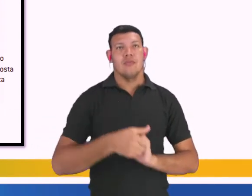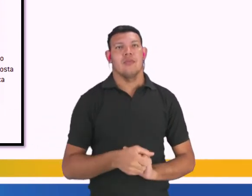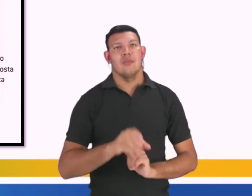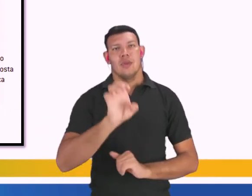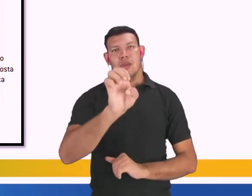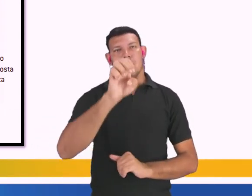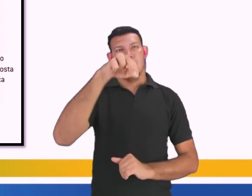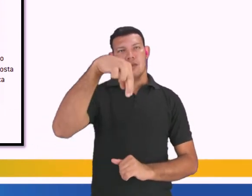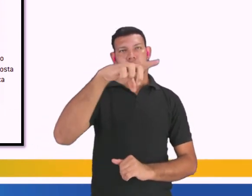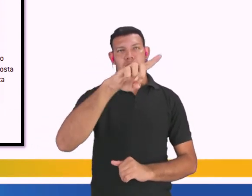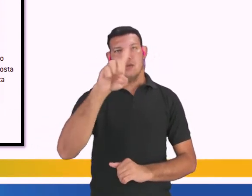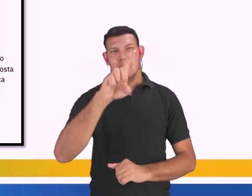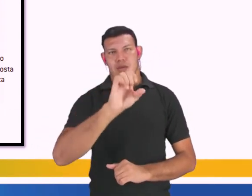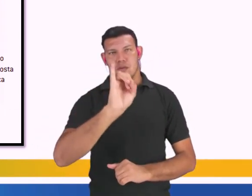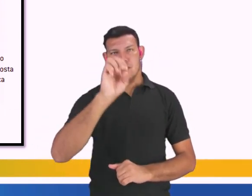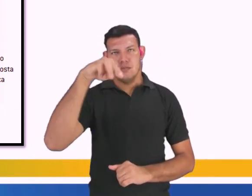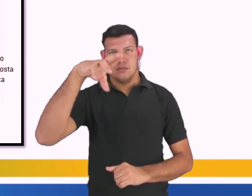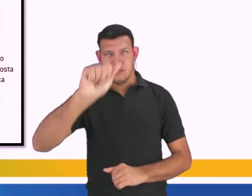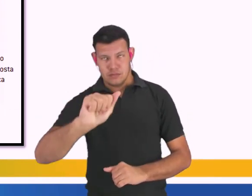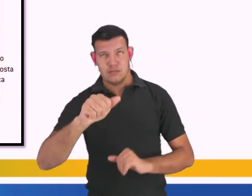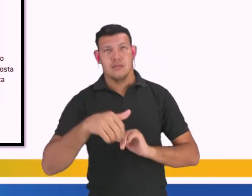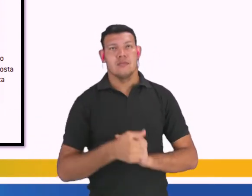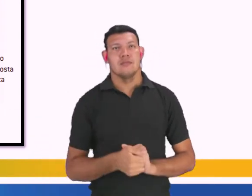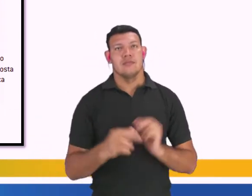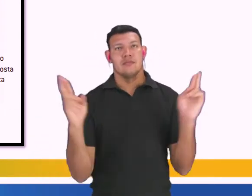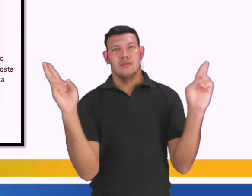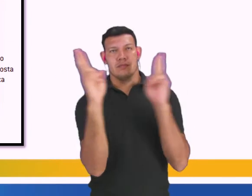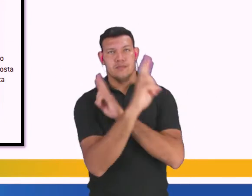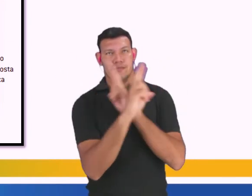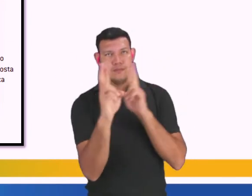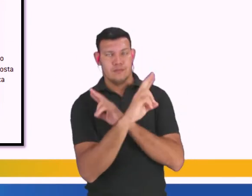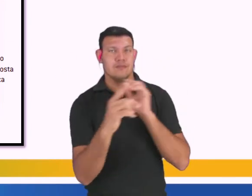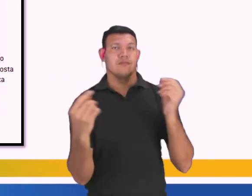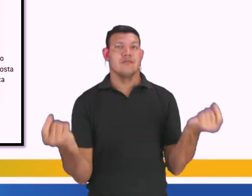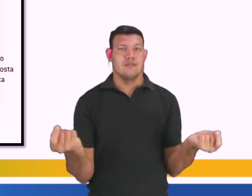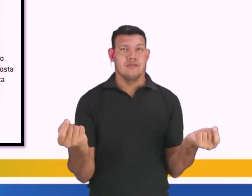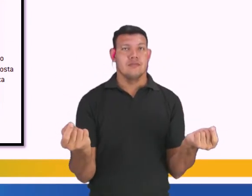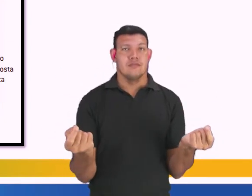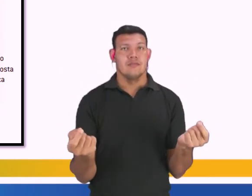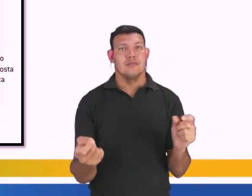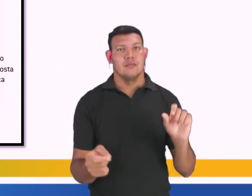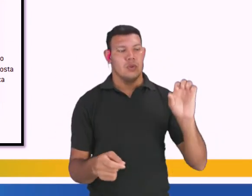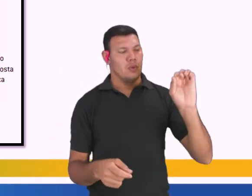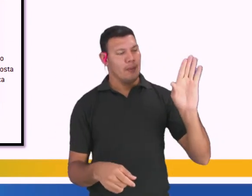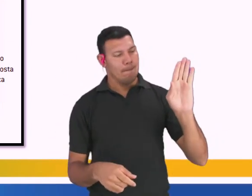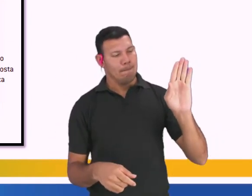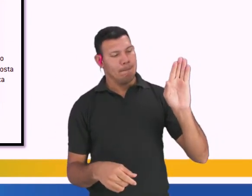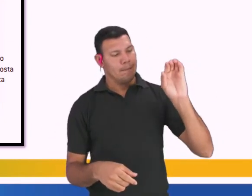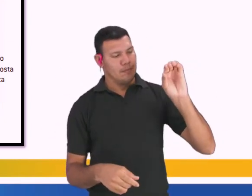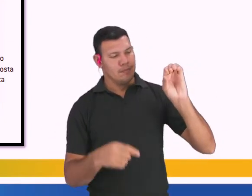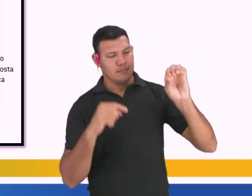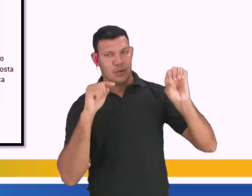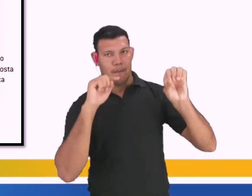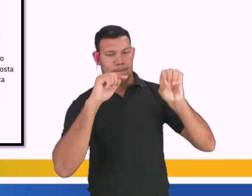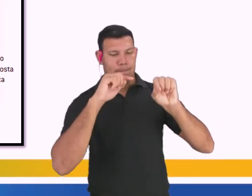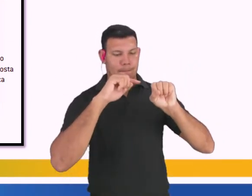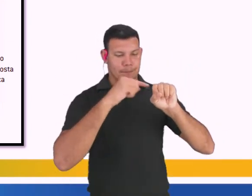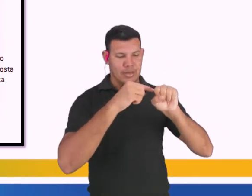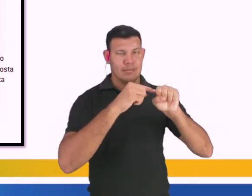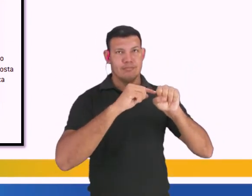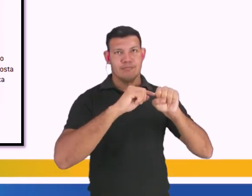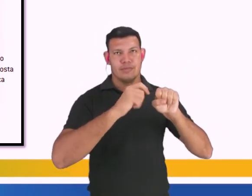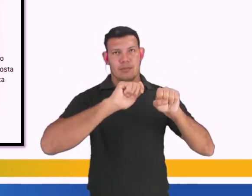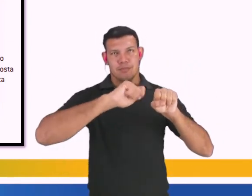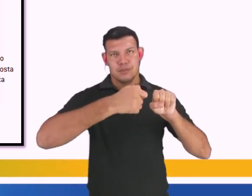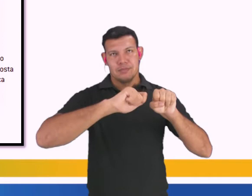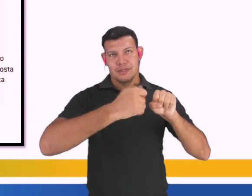pode ser usada, e você percebe a relação da chave com a fechadura. E o medicamento que é